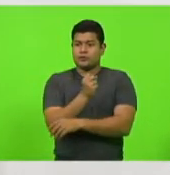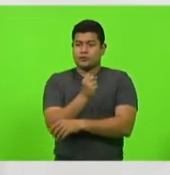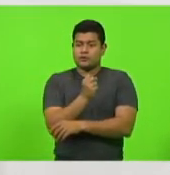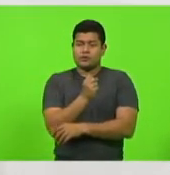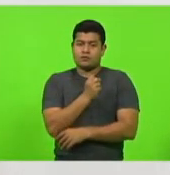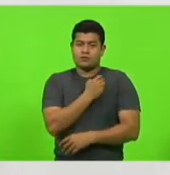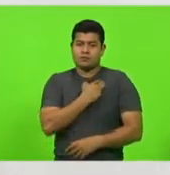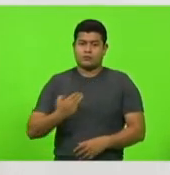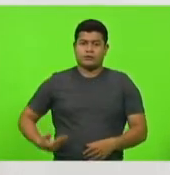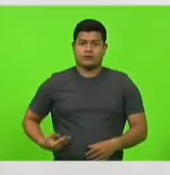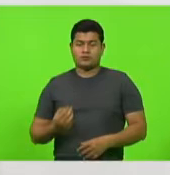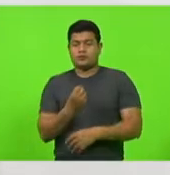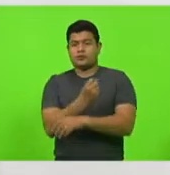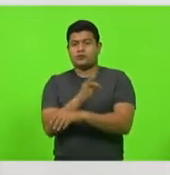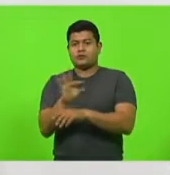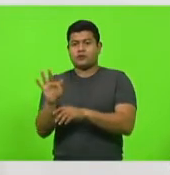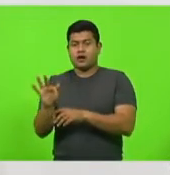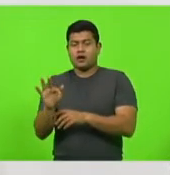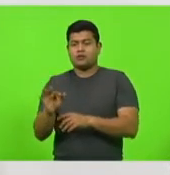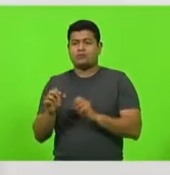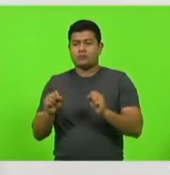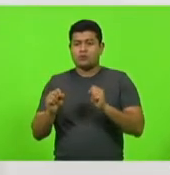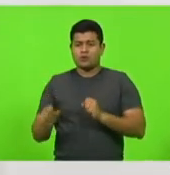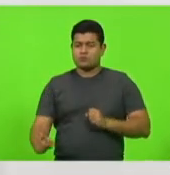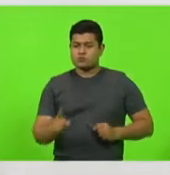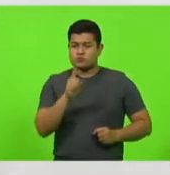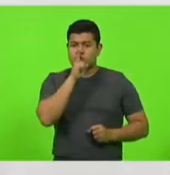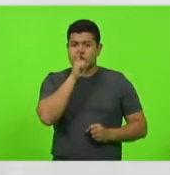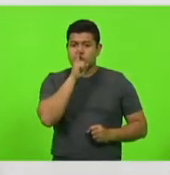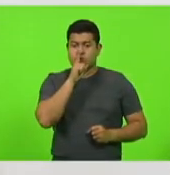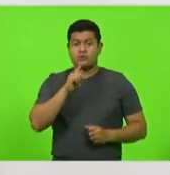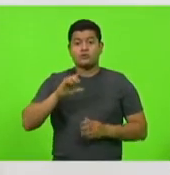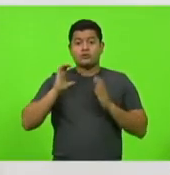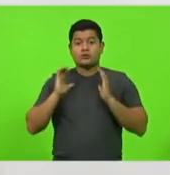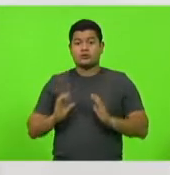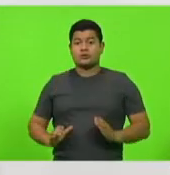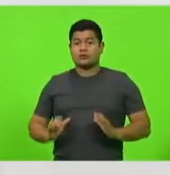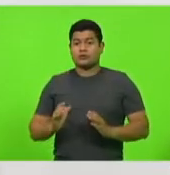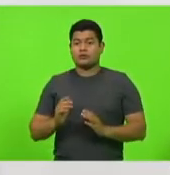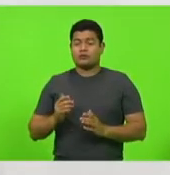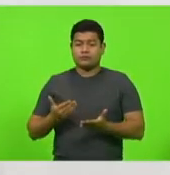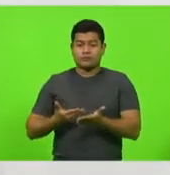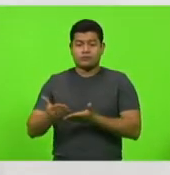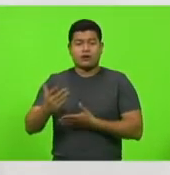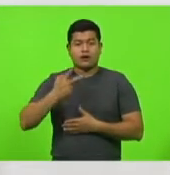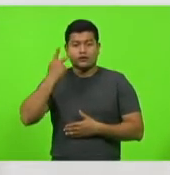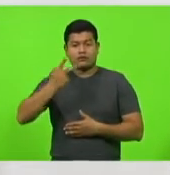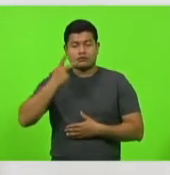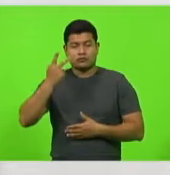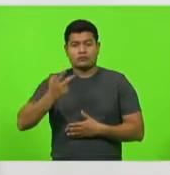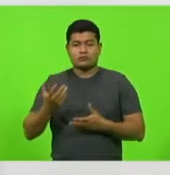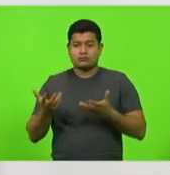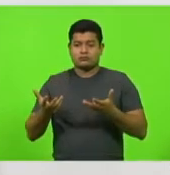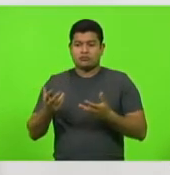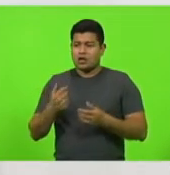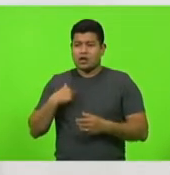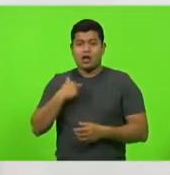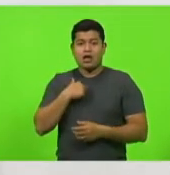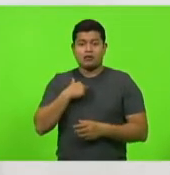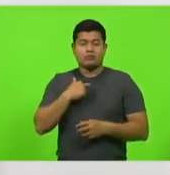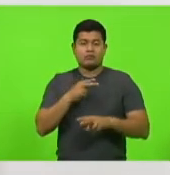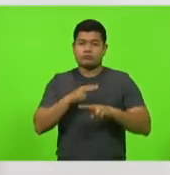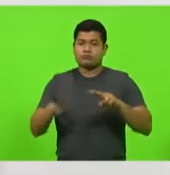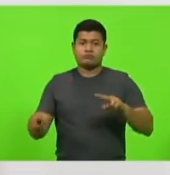Federal censurar o que um cidadão vai falar. O que chama a atenção,